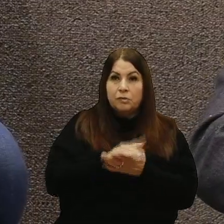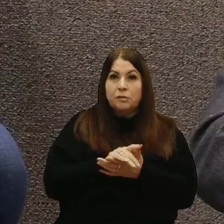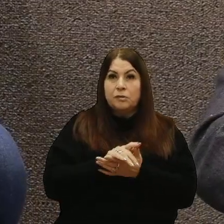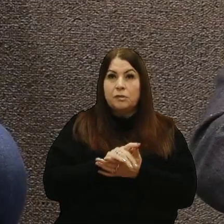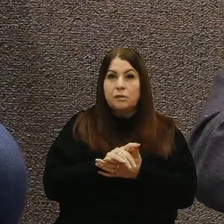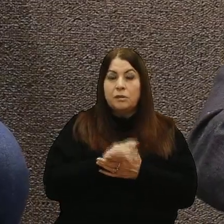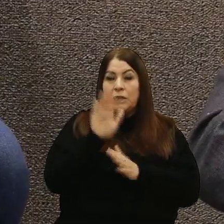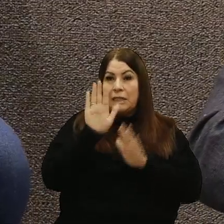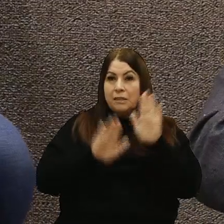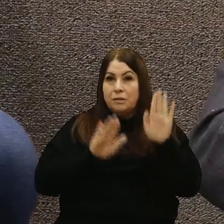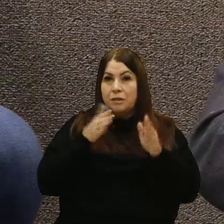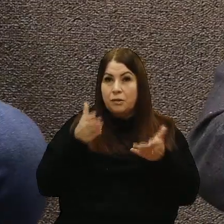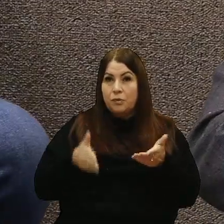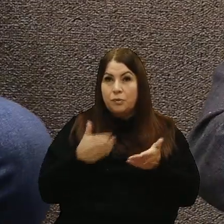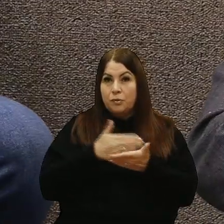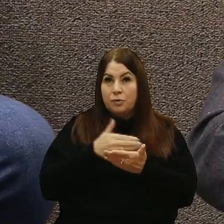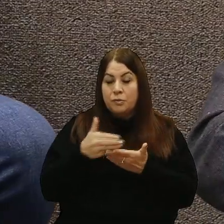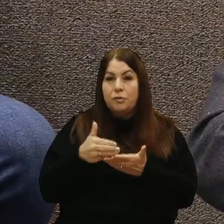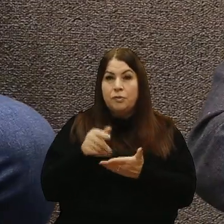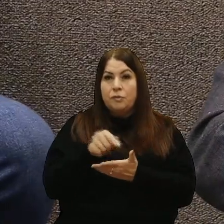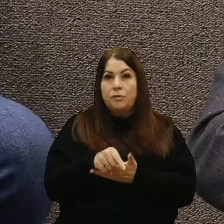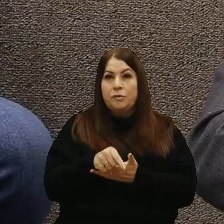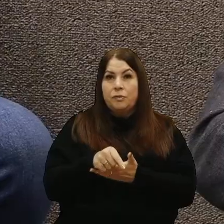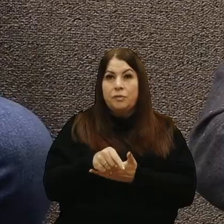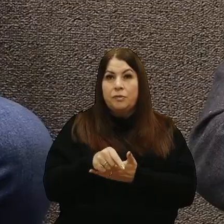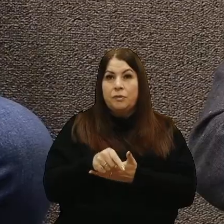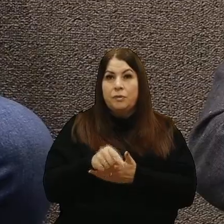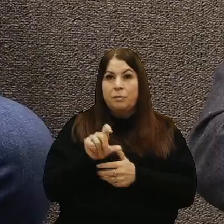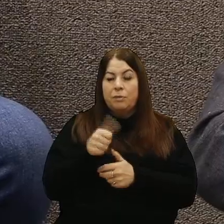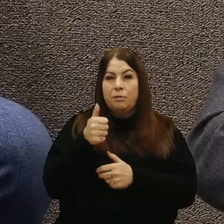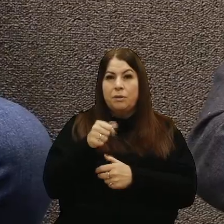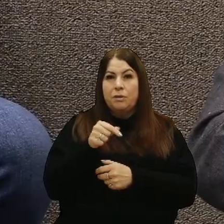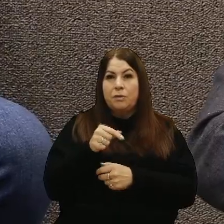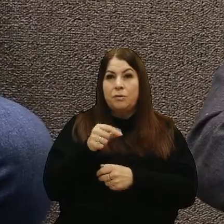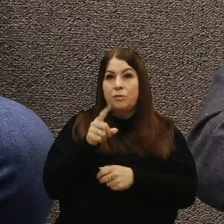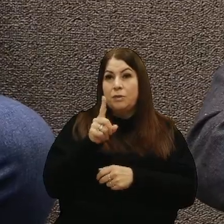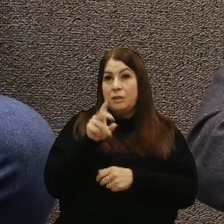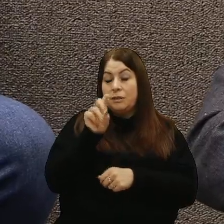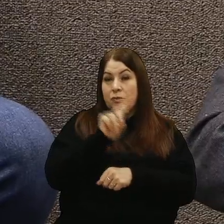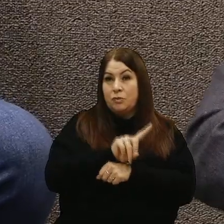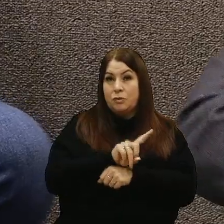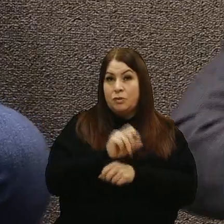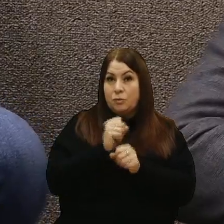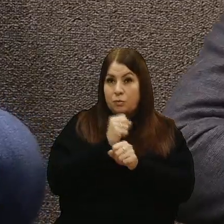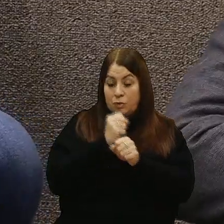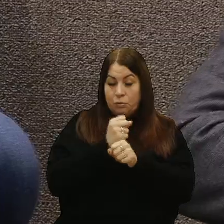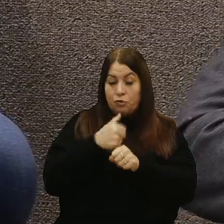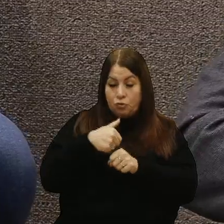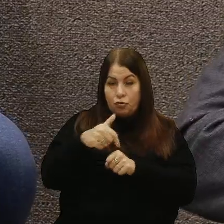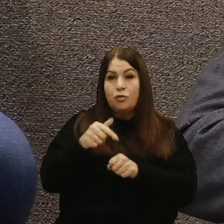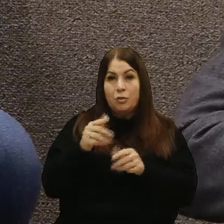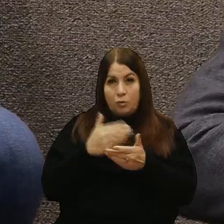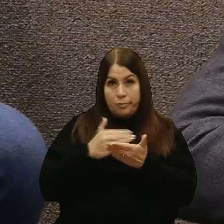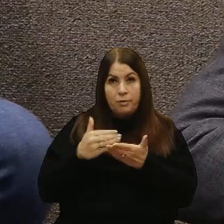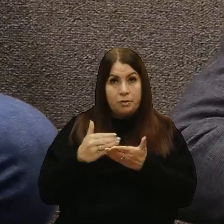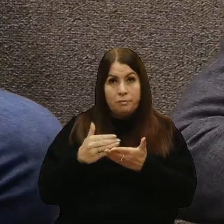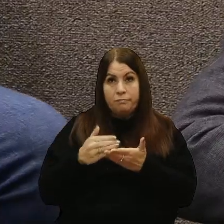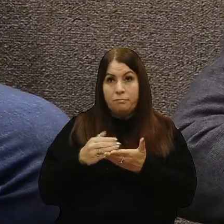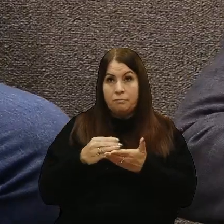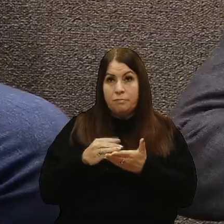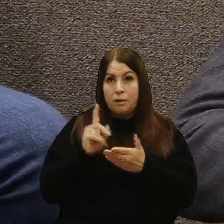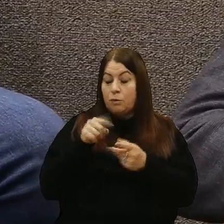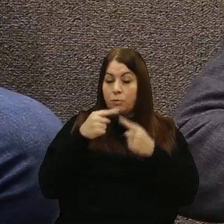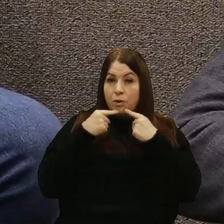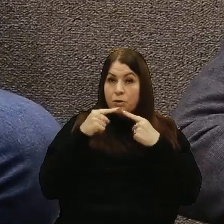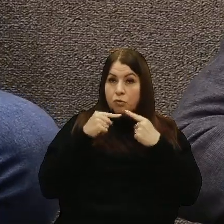seja licitado agora no início, até a primeira quinzena, que já deveria as obras já estarem. E não é uma crítica.